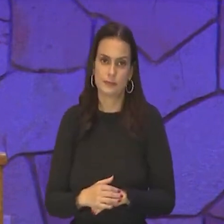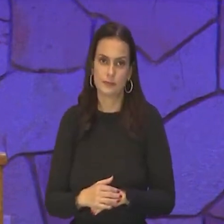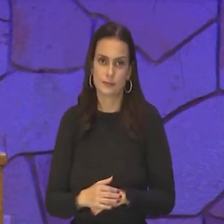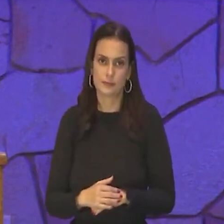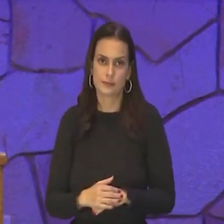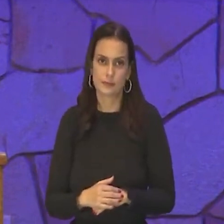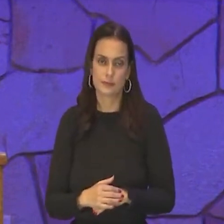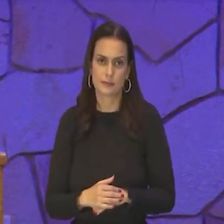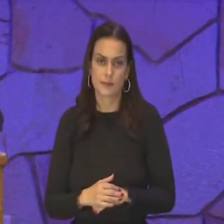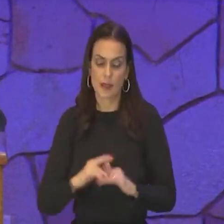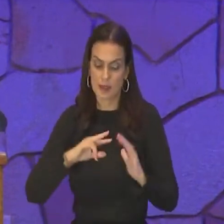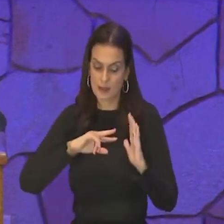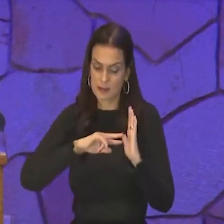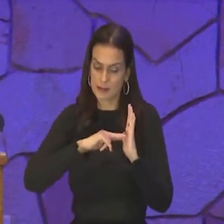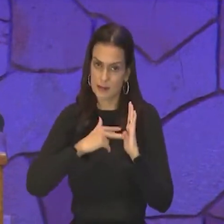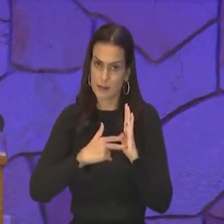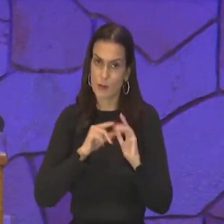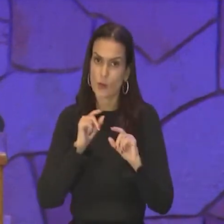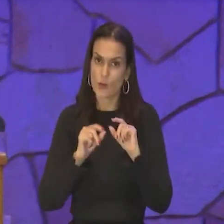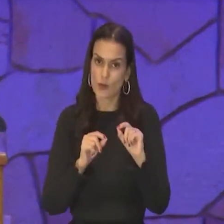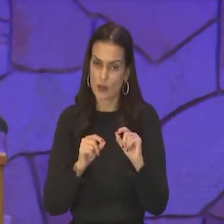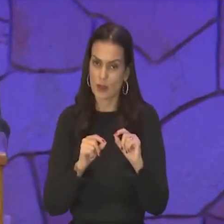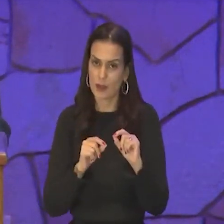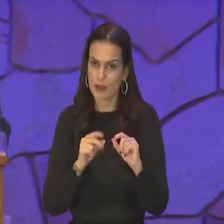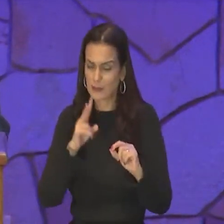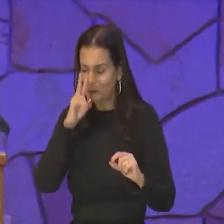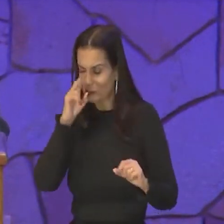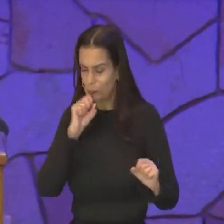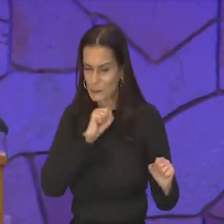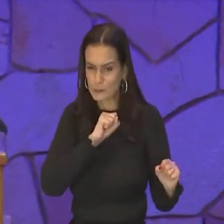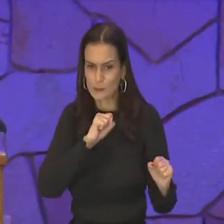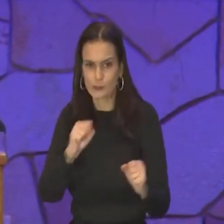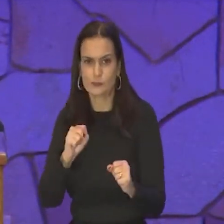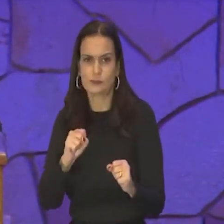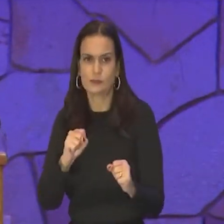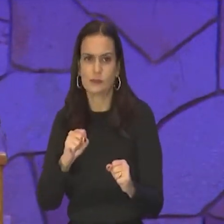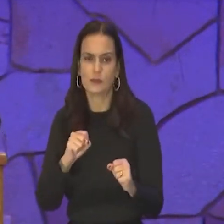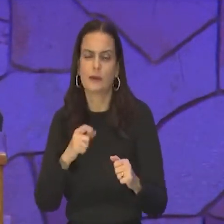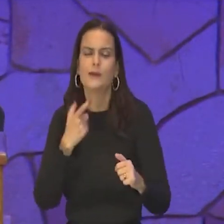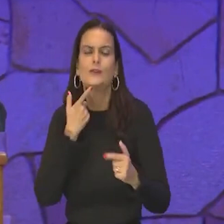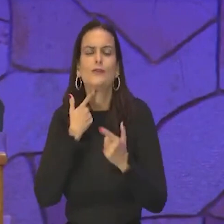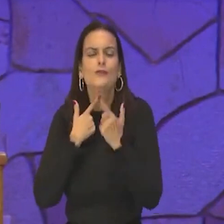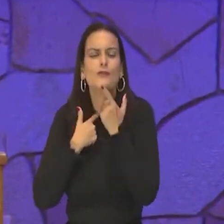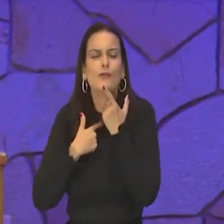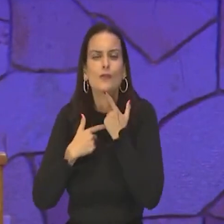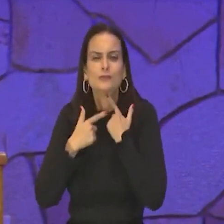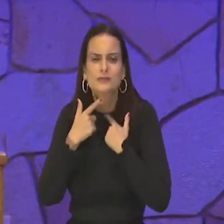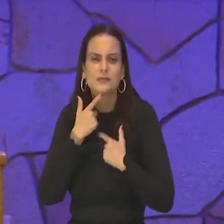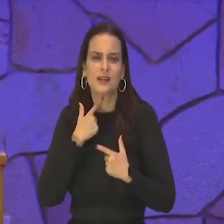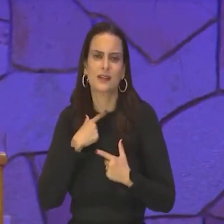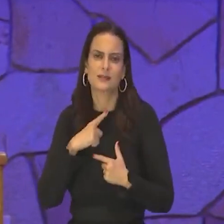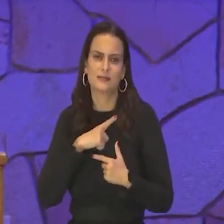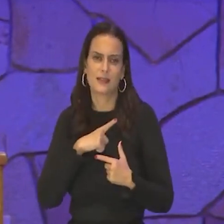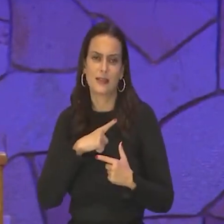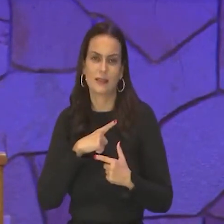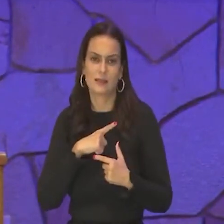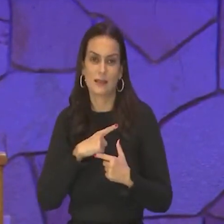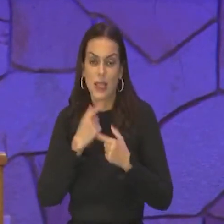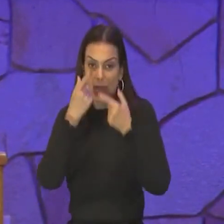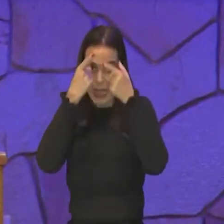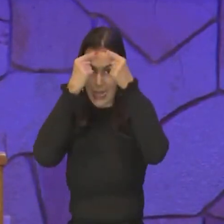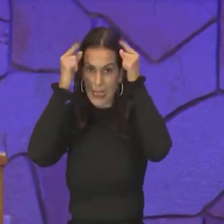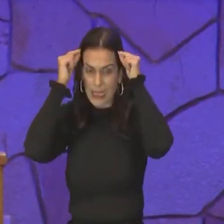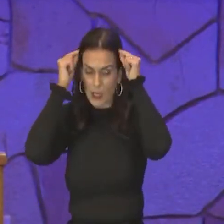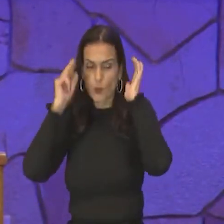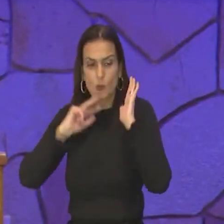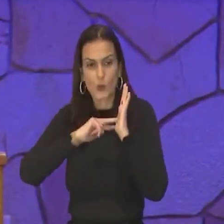Esta palavra significa quão intensamente eu tenho desejado. Lá no grego o sentido é